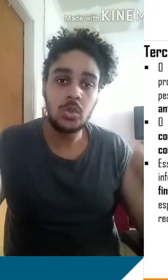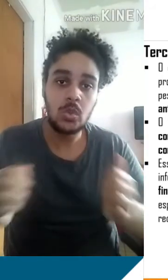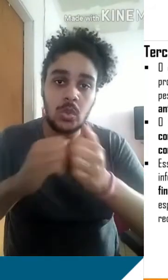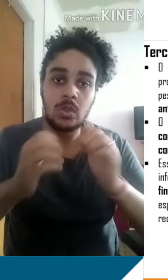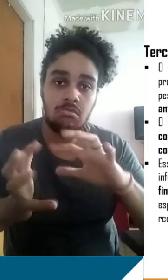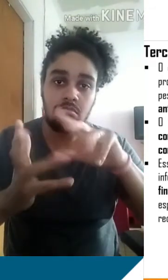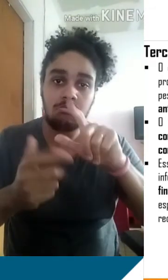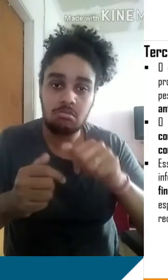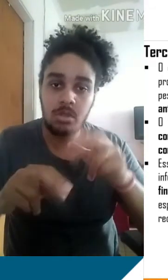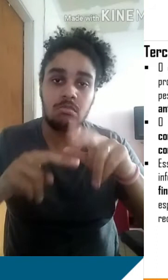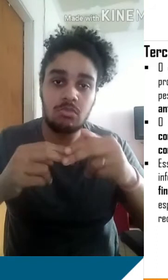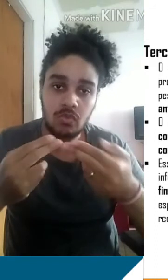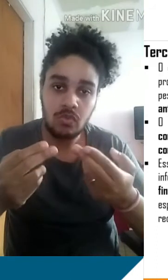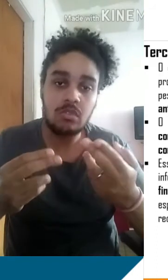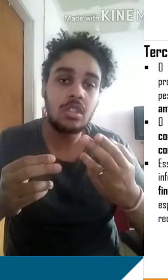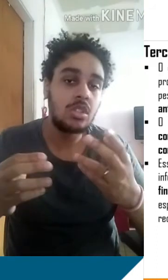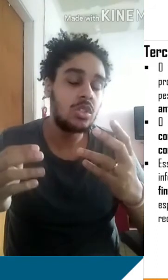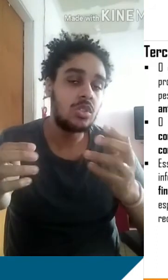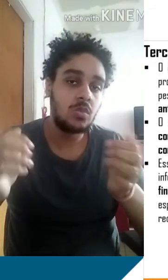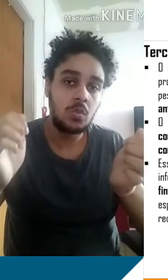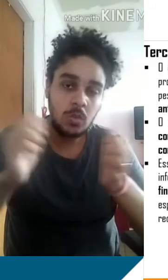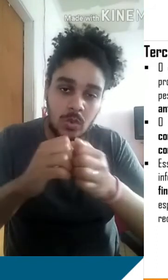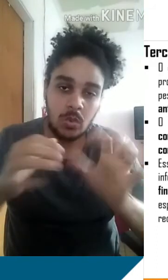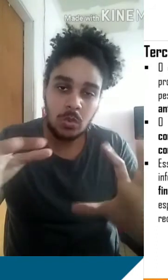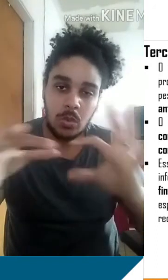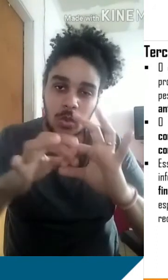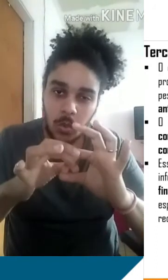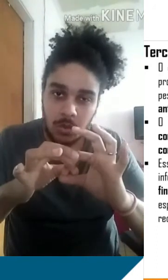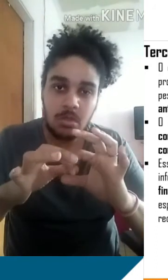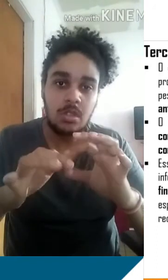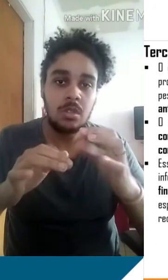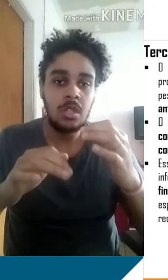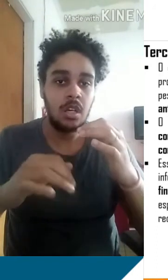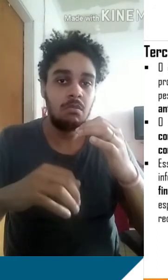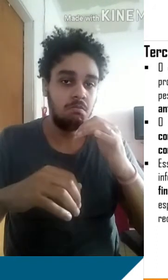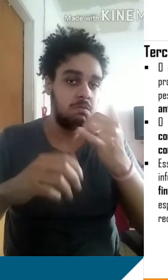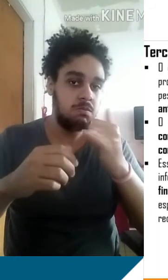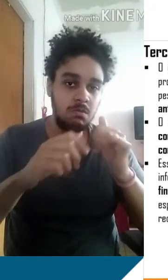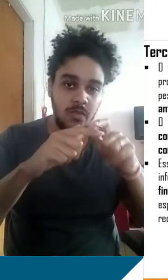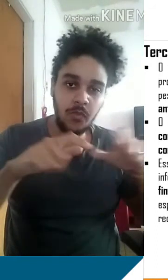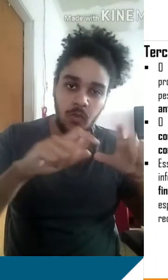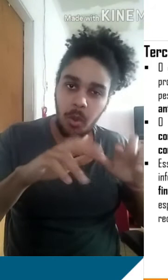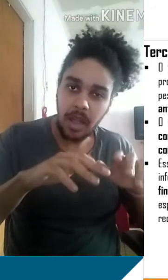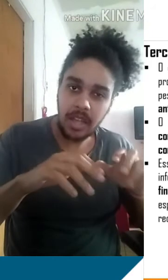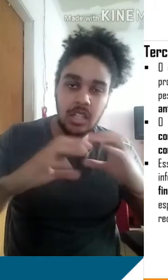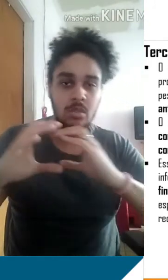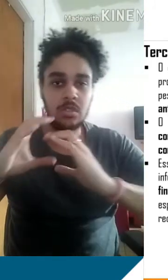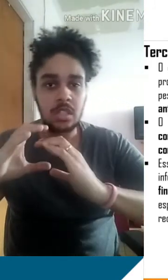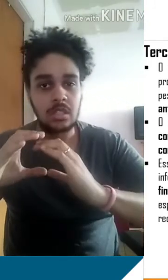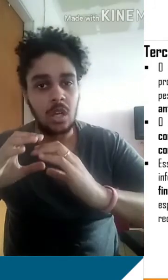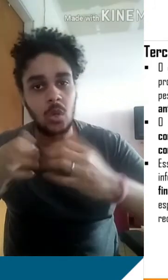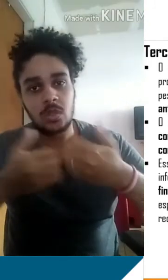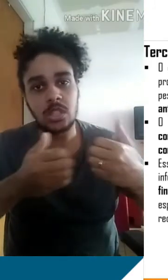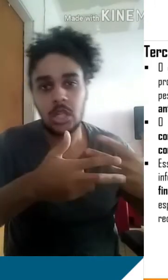ótica, meios de transporte, meios de comunicação, há a possibilidade de conexão, como a gente está tendo aqui. Né? Eu estou dando uma aula para você